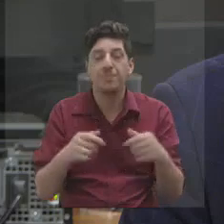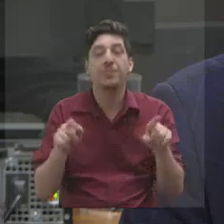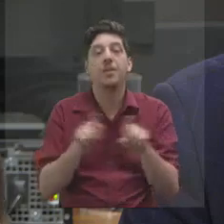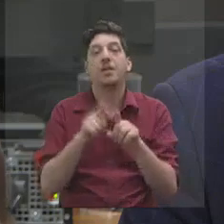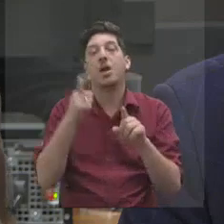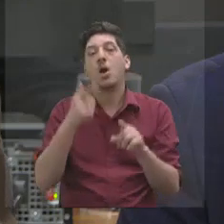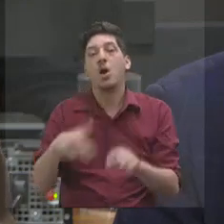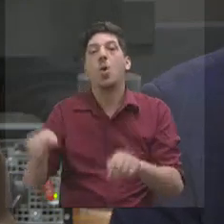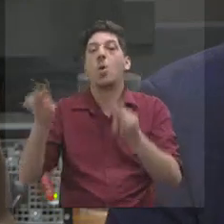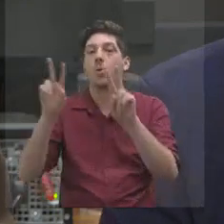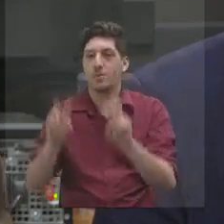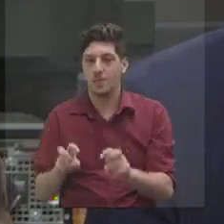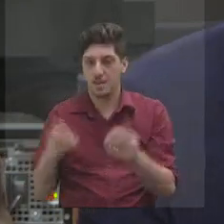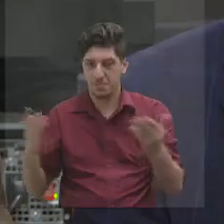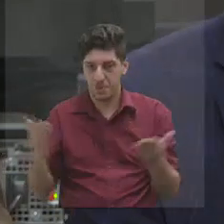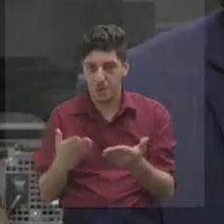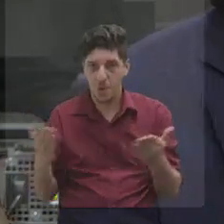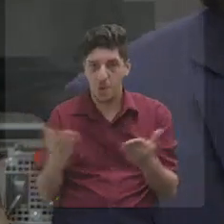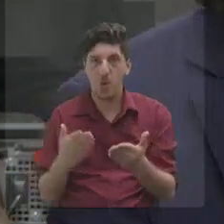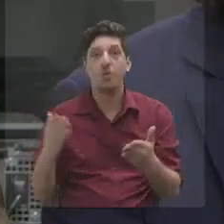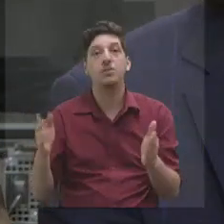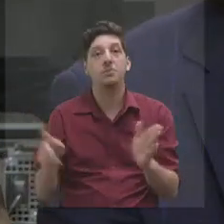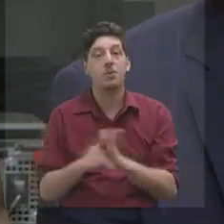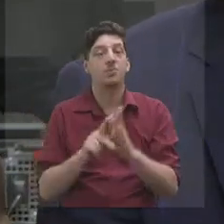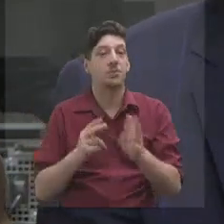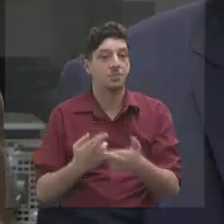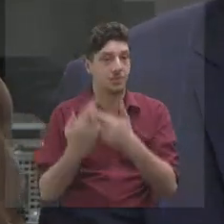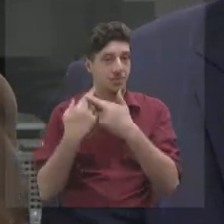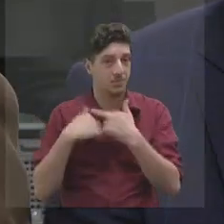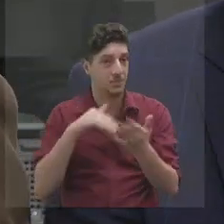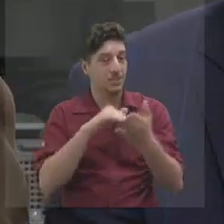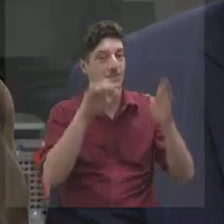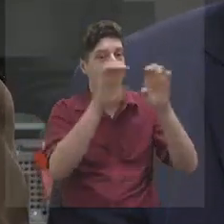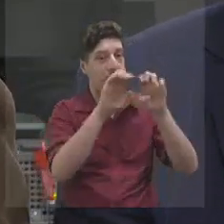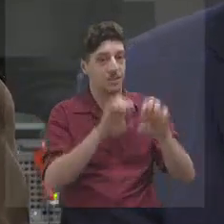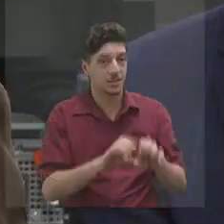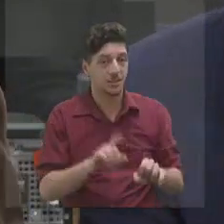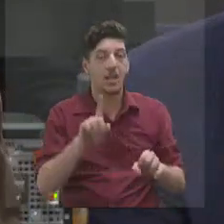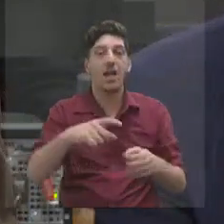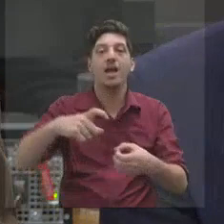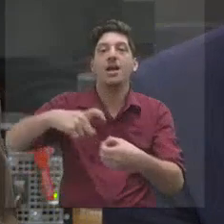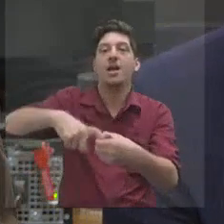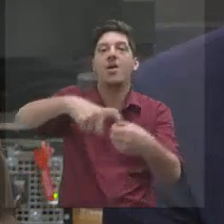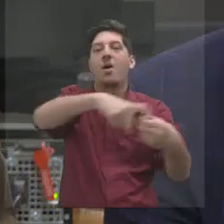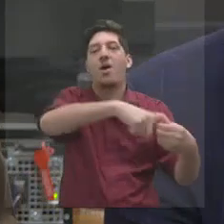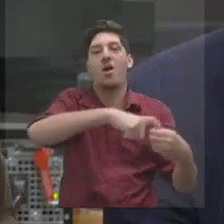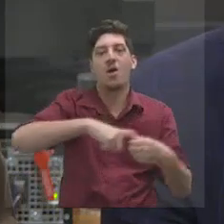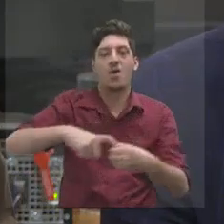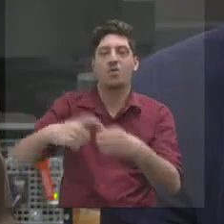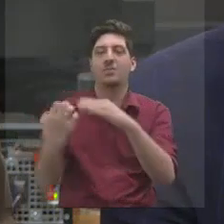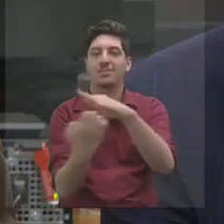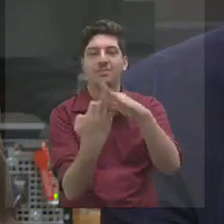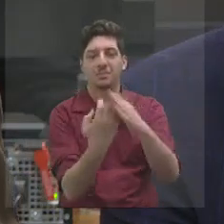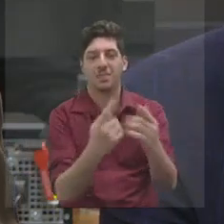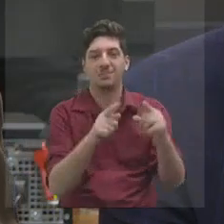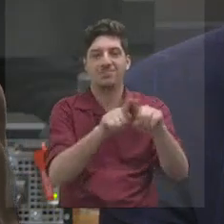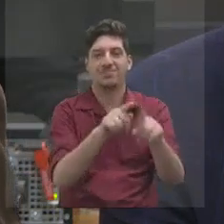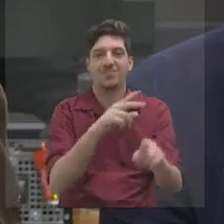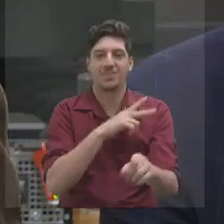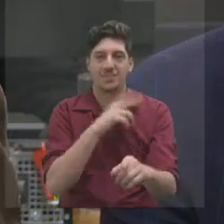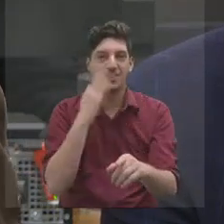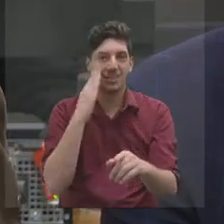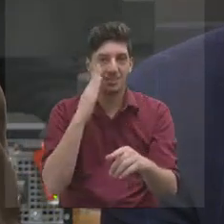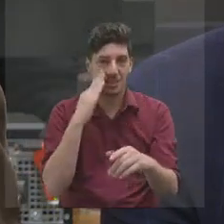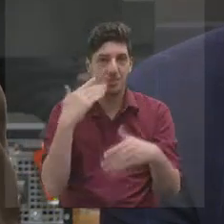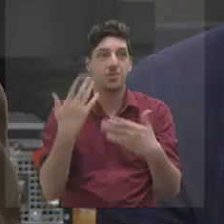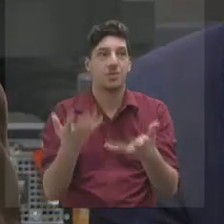né hoje que tá dentro da secretaria de infraestrutura que são as concessões e de imediato eu quero trazer